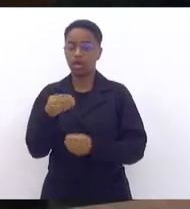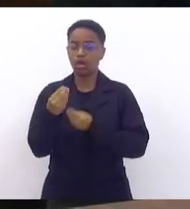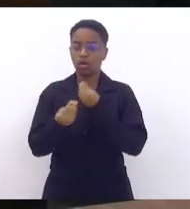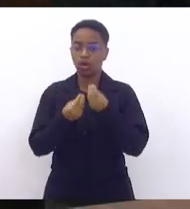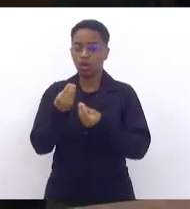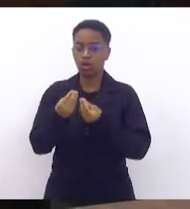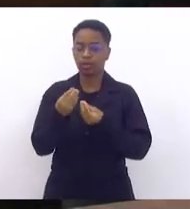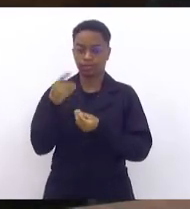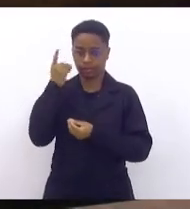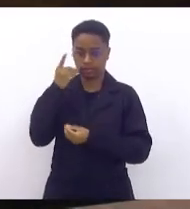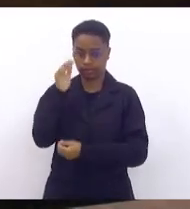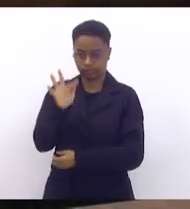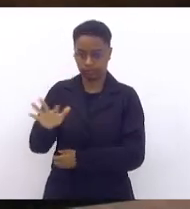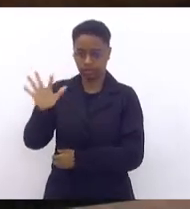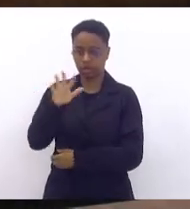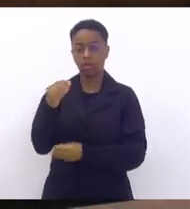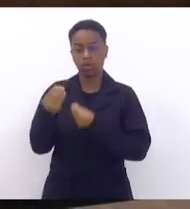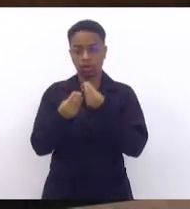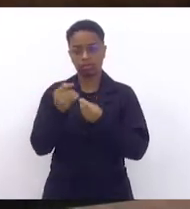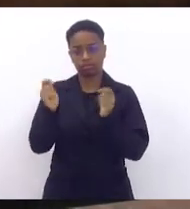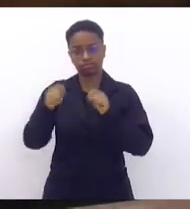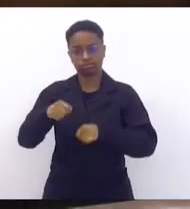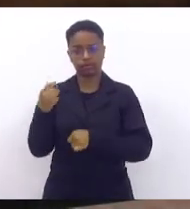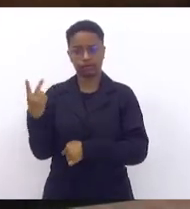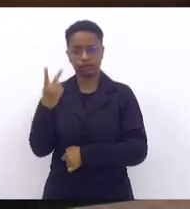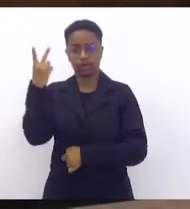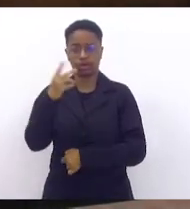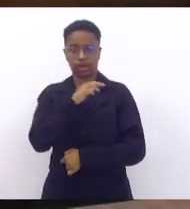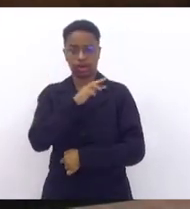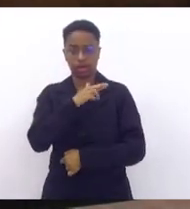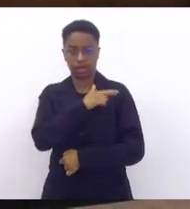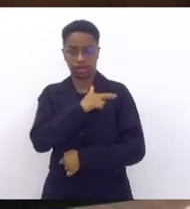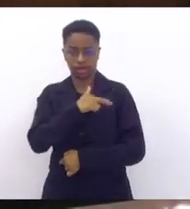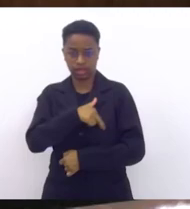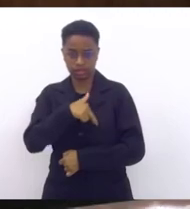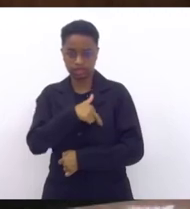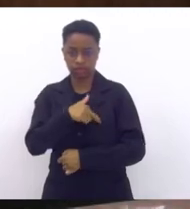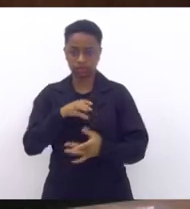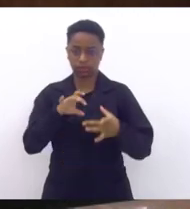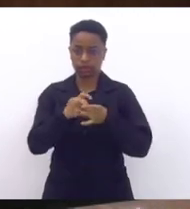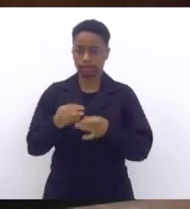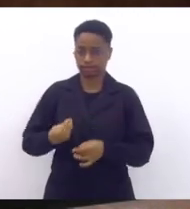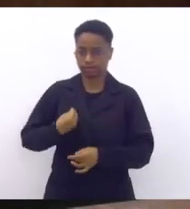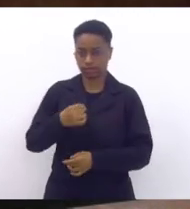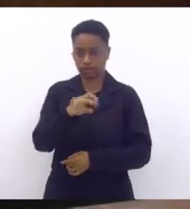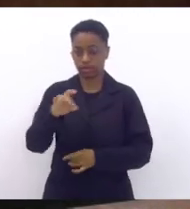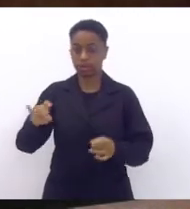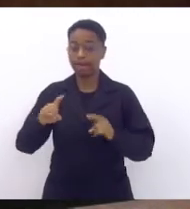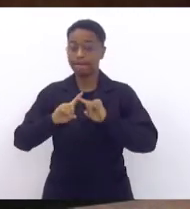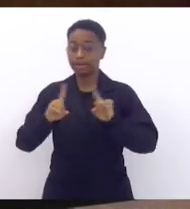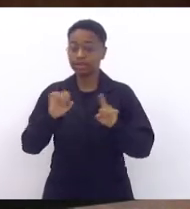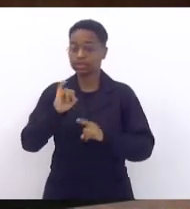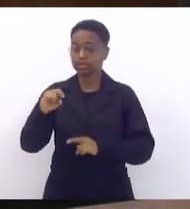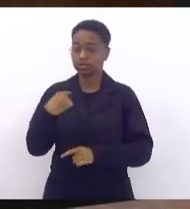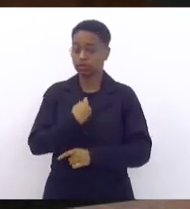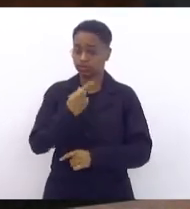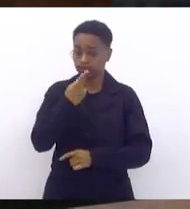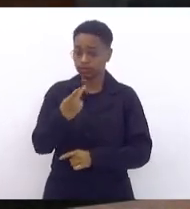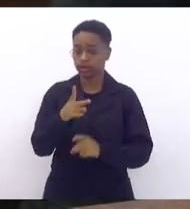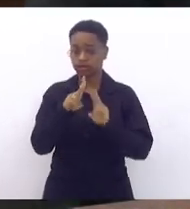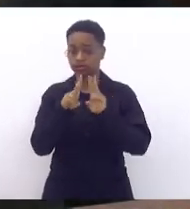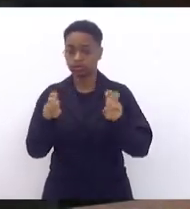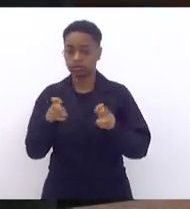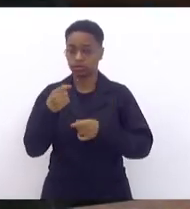ser valorizada na vida do cidadão. No entanto, quando a gente fala da política pública, do